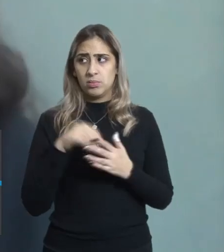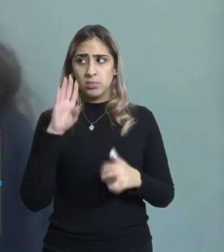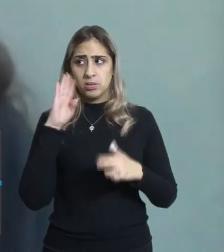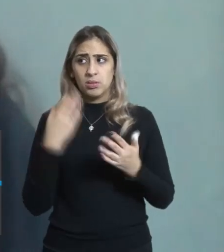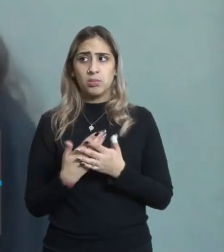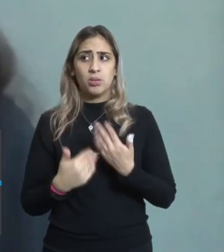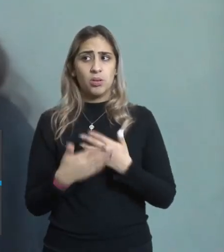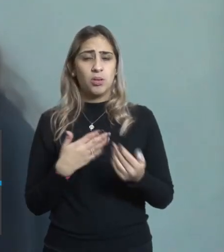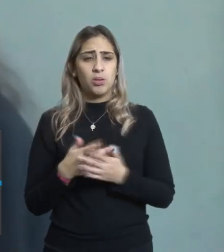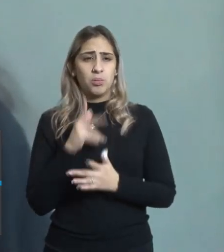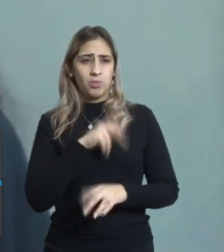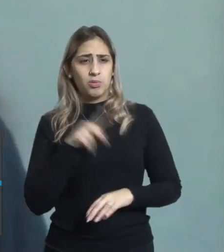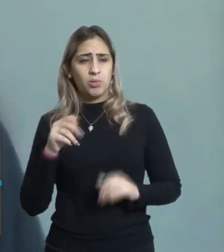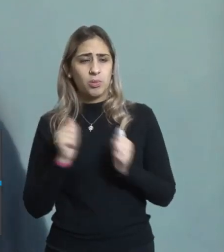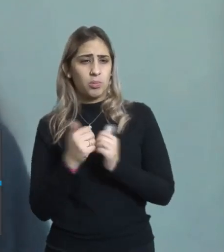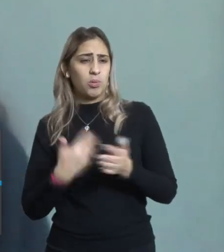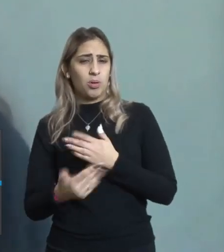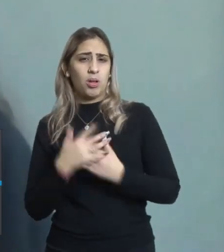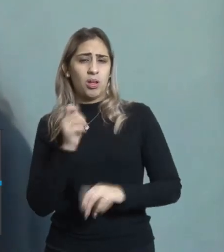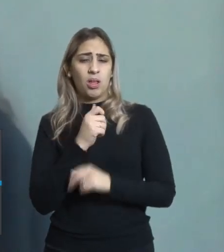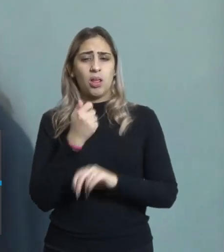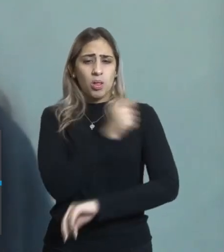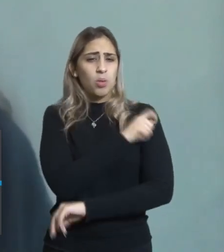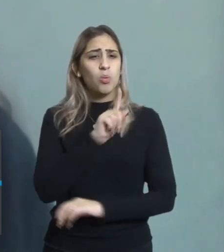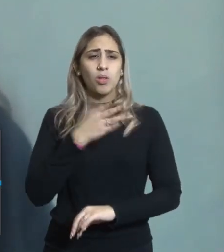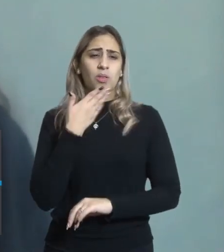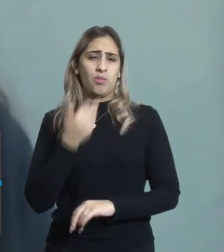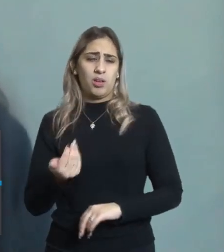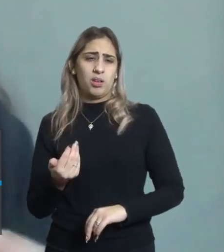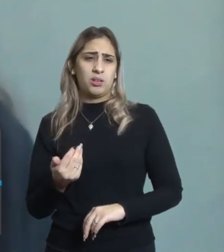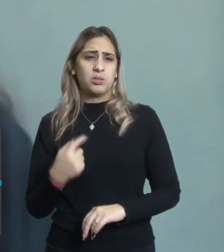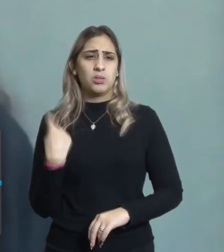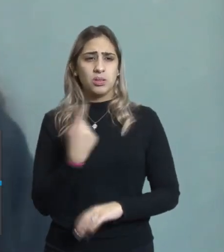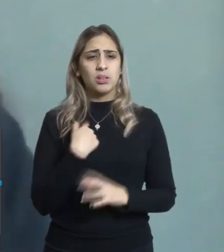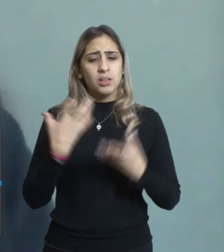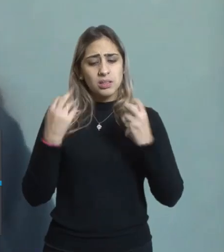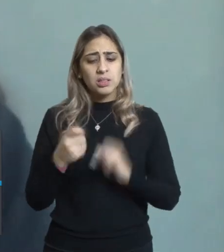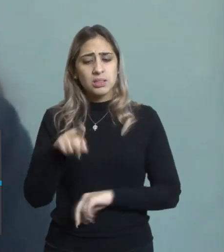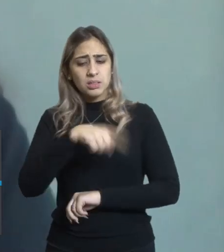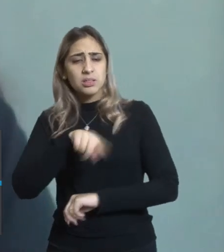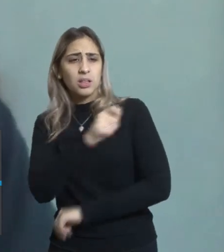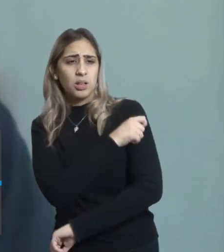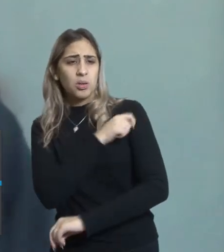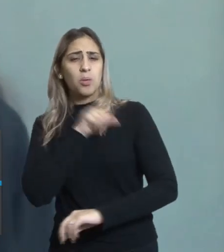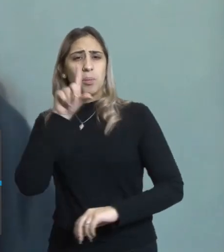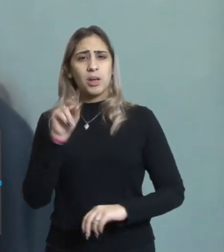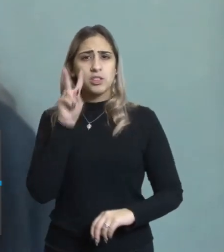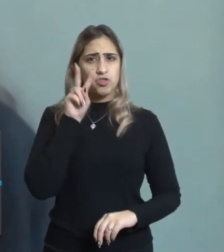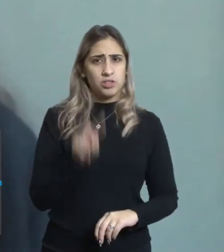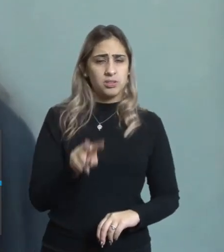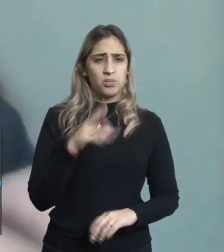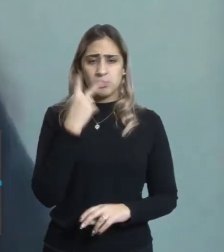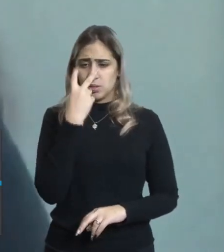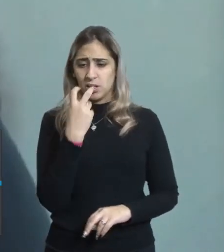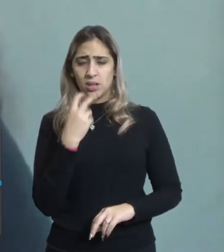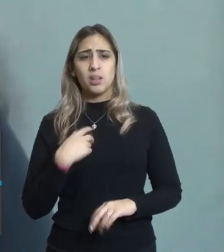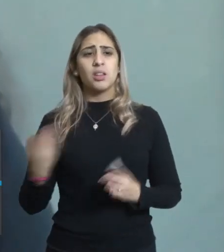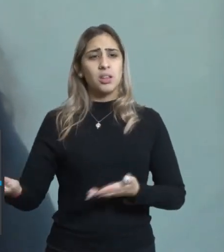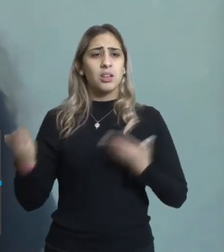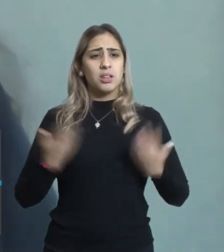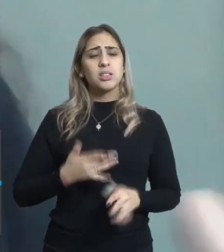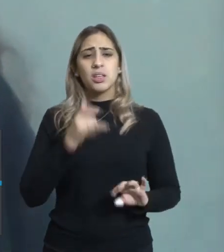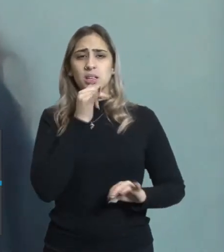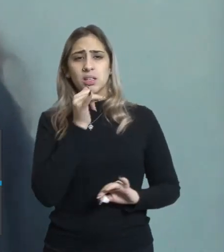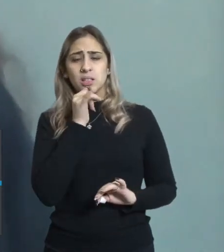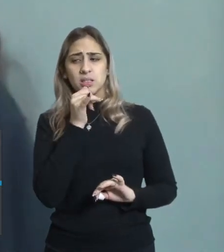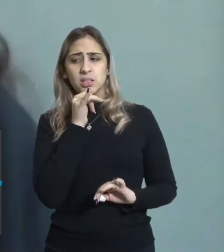qualquer professor, com qualquer aluno, nem sempre é tão fácil, mas procurar sempre para esse aluno com baixa visão ou cegueira, trazer exemplos